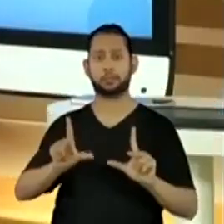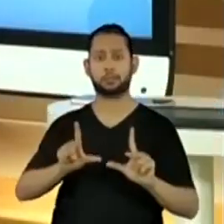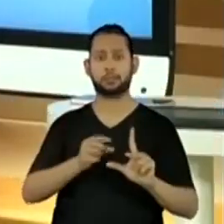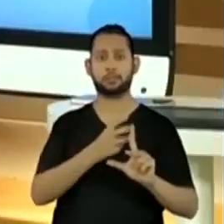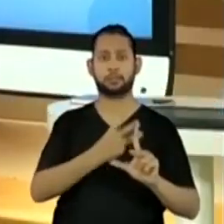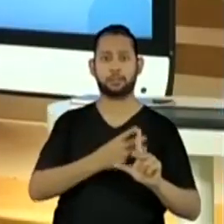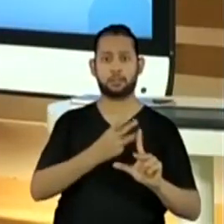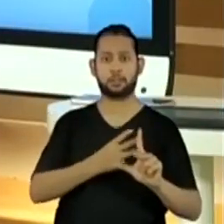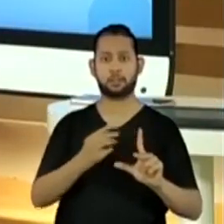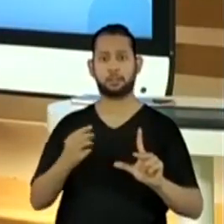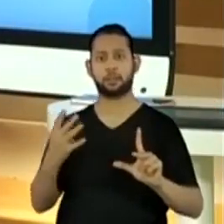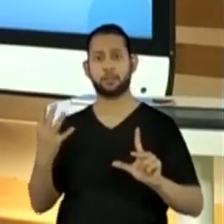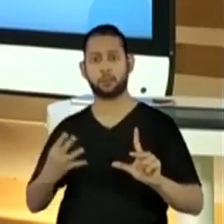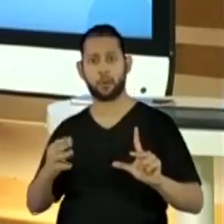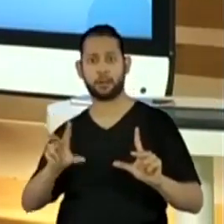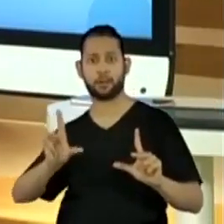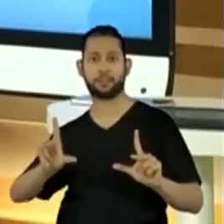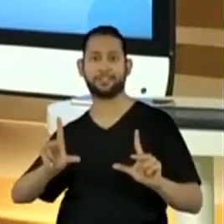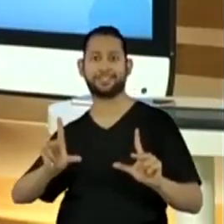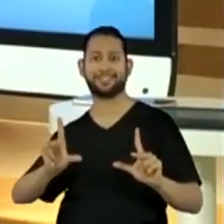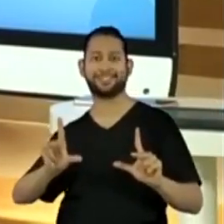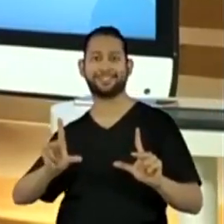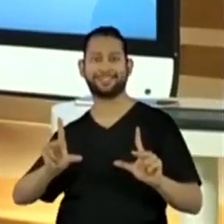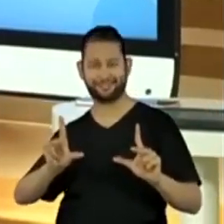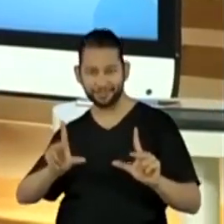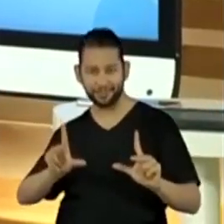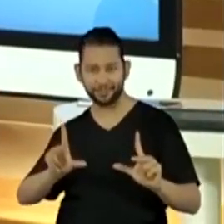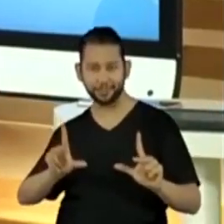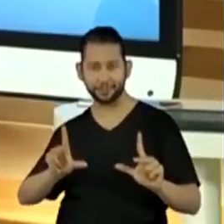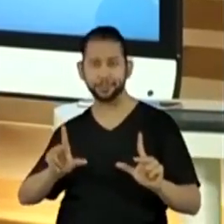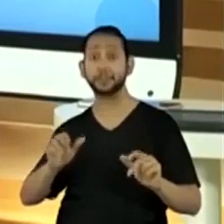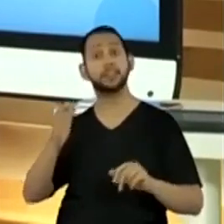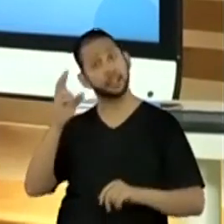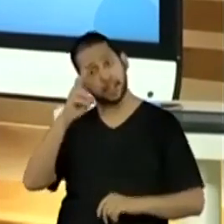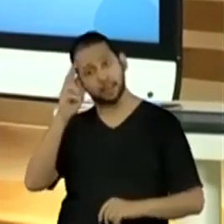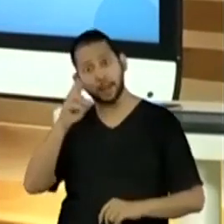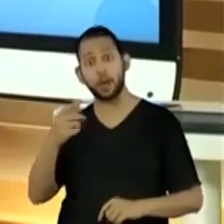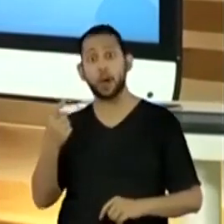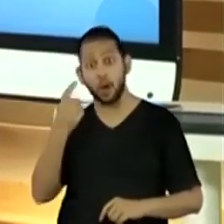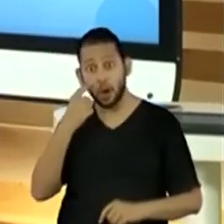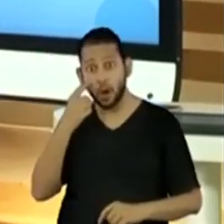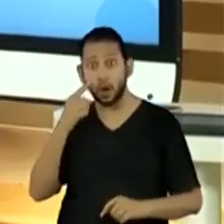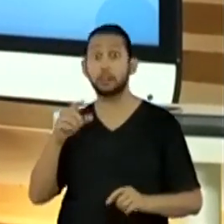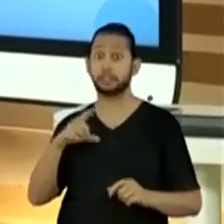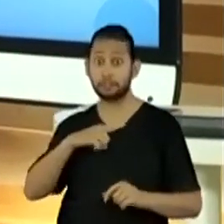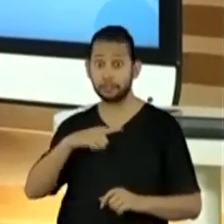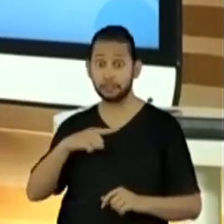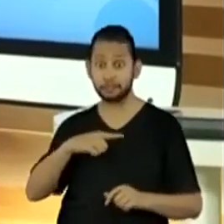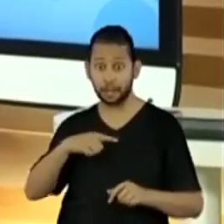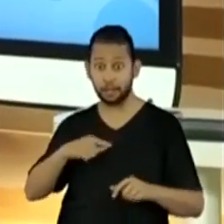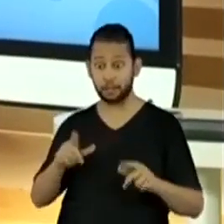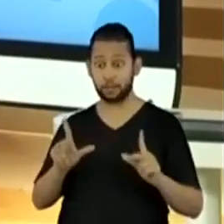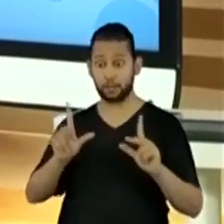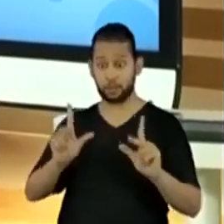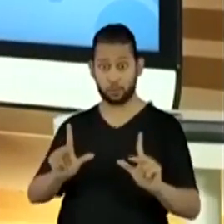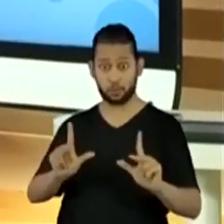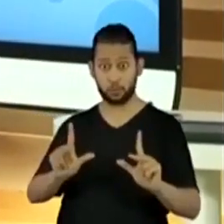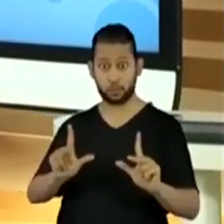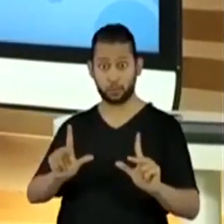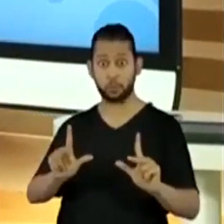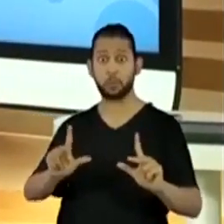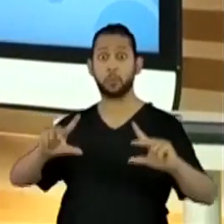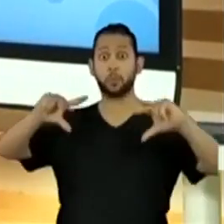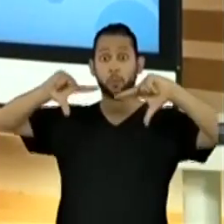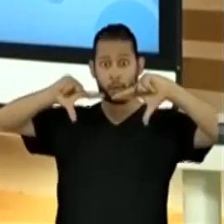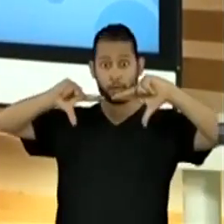2, 3, 4. Vamos lembrar? Então, eram 4 em cima, 4 em volta e 4